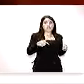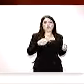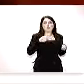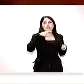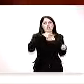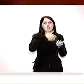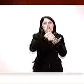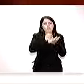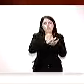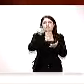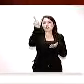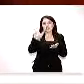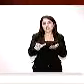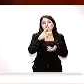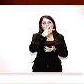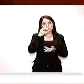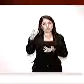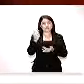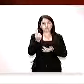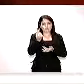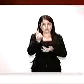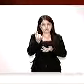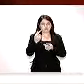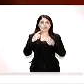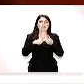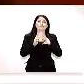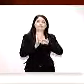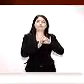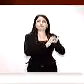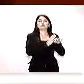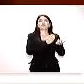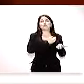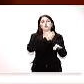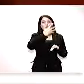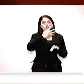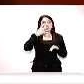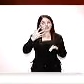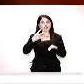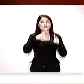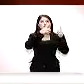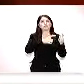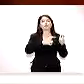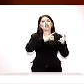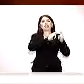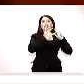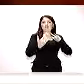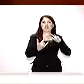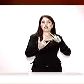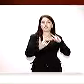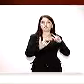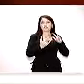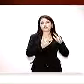valor de 200 ufesps o item 44 interposto pelo serviço de saúde do município de São Vicente